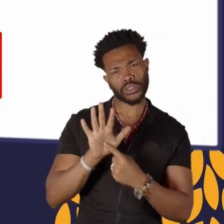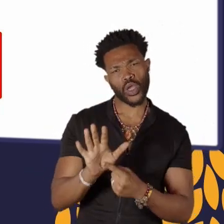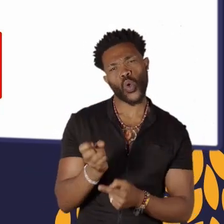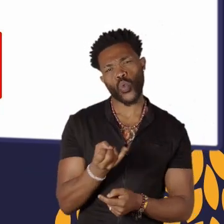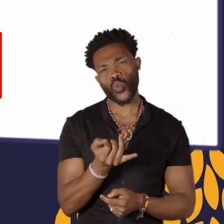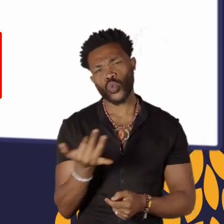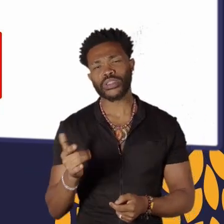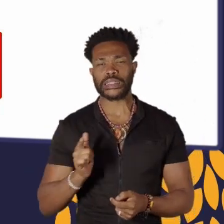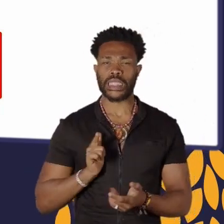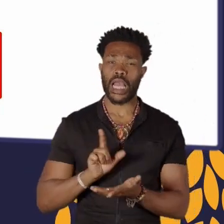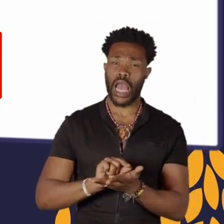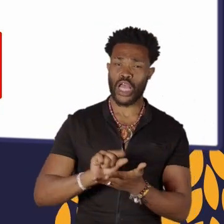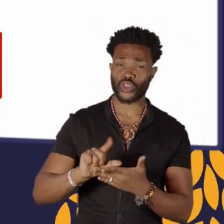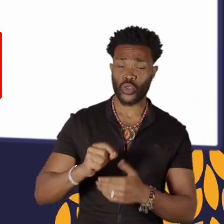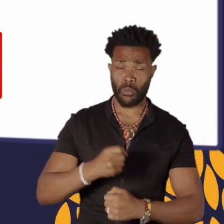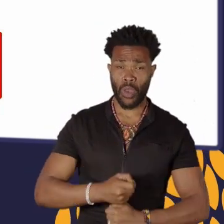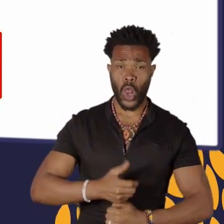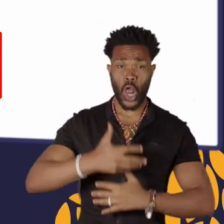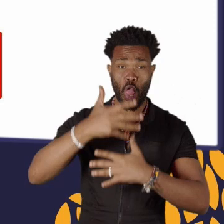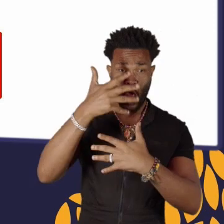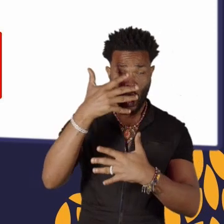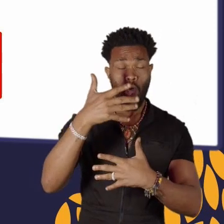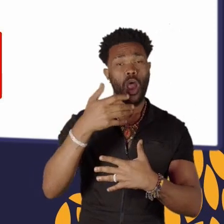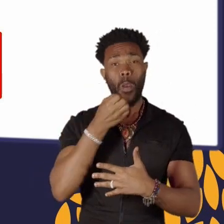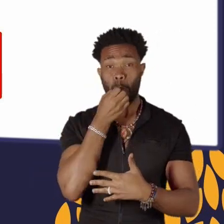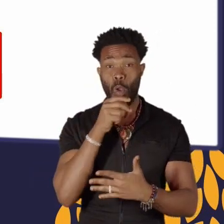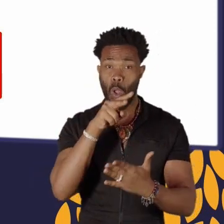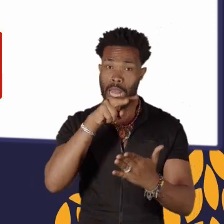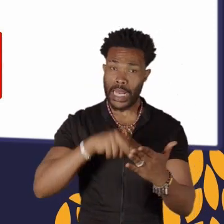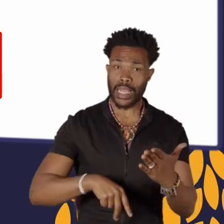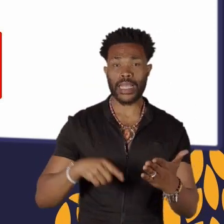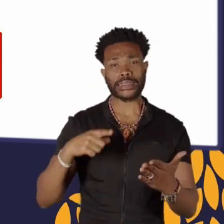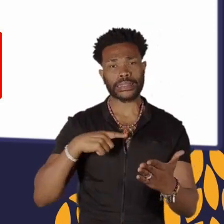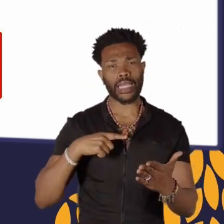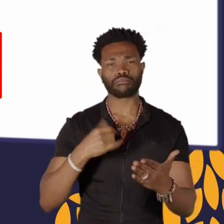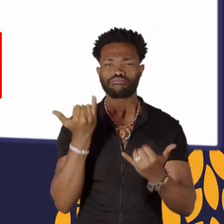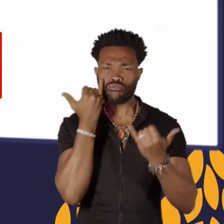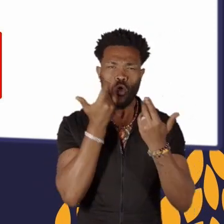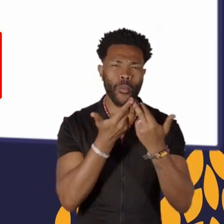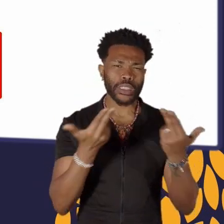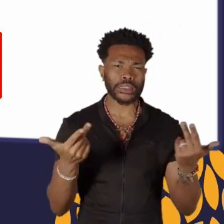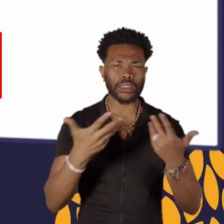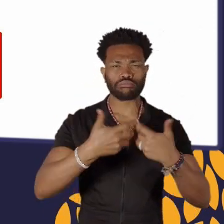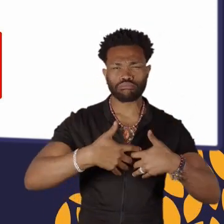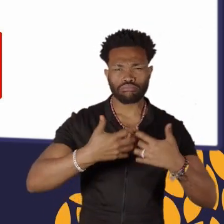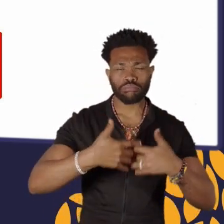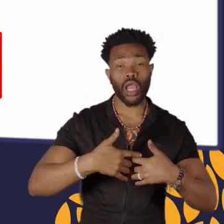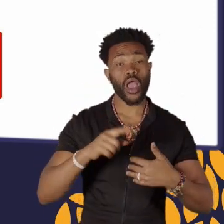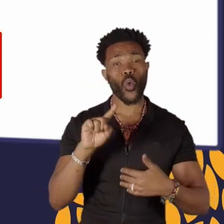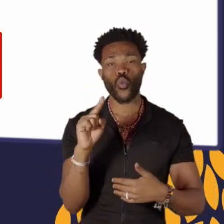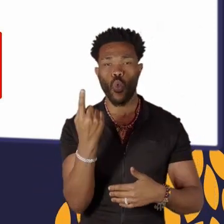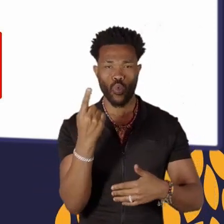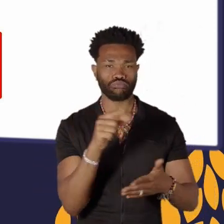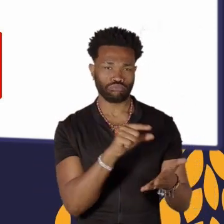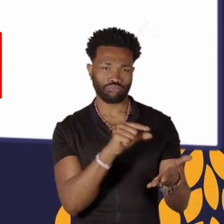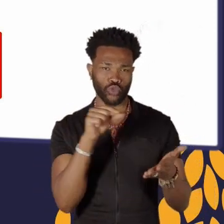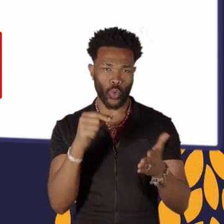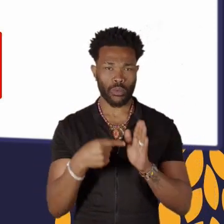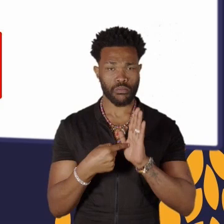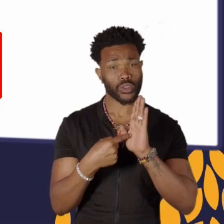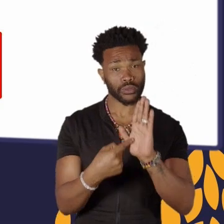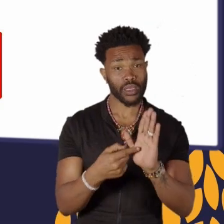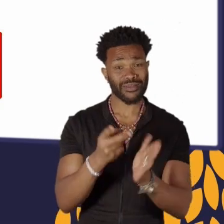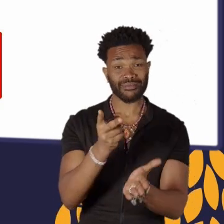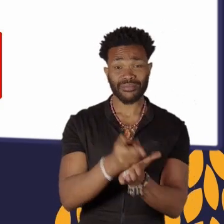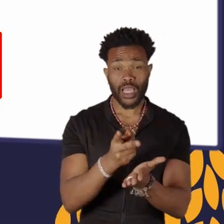um artigo grande, vale a pena ler, tem muitos dados, muitas reflexões, e eu só trouxe um ponto que é uma questão que sempre